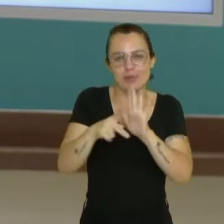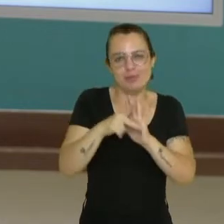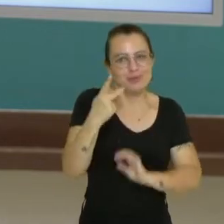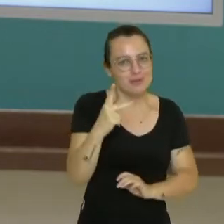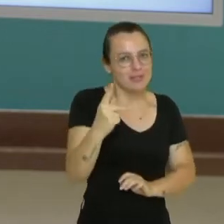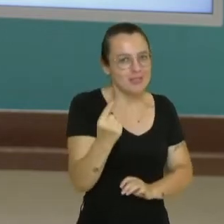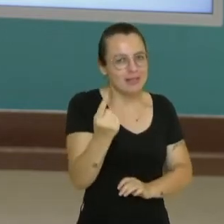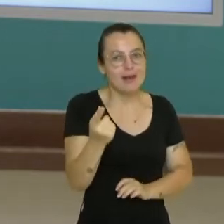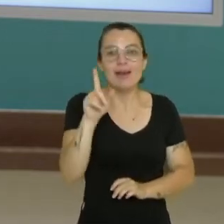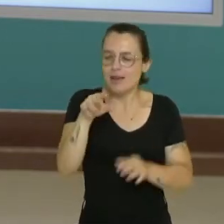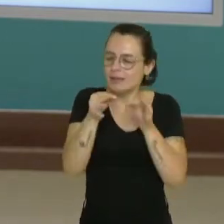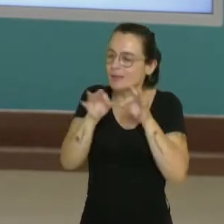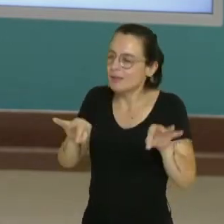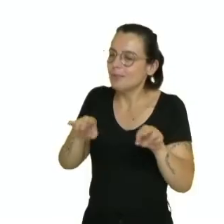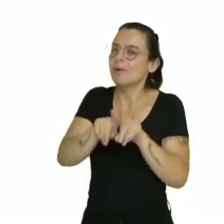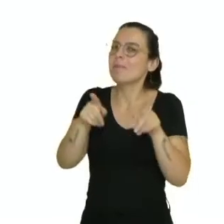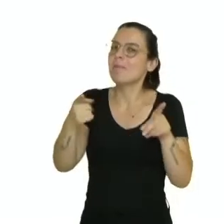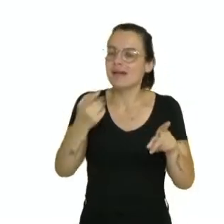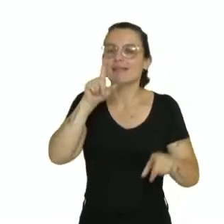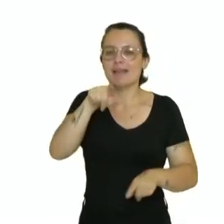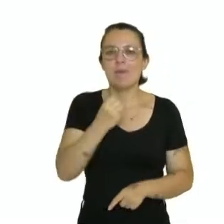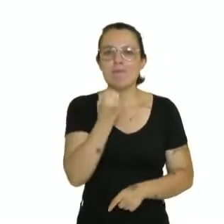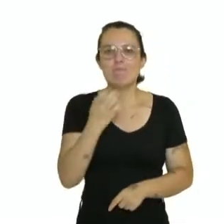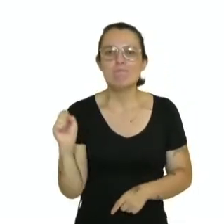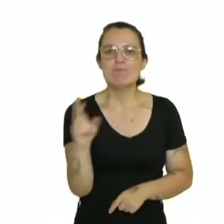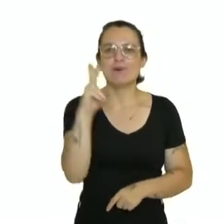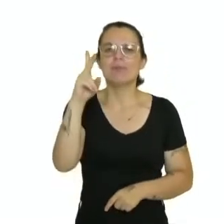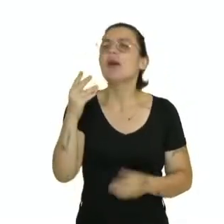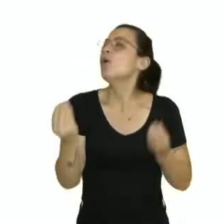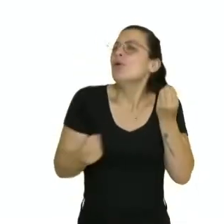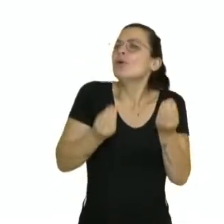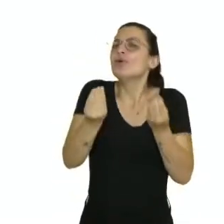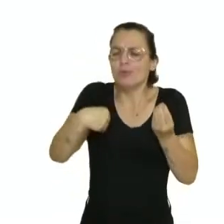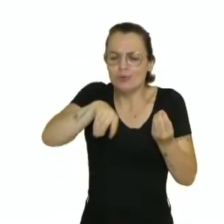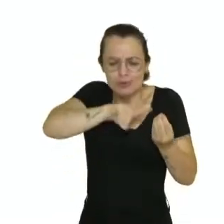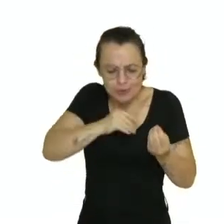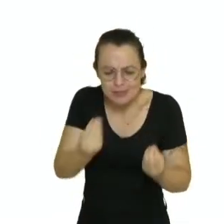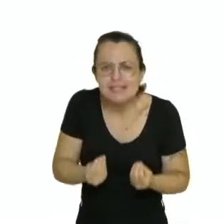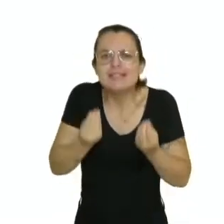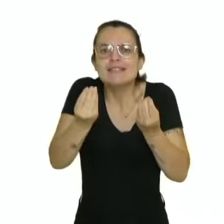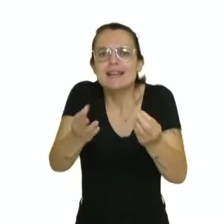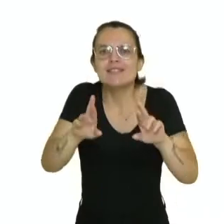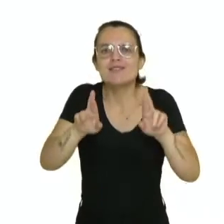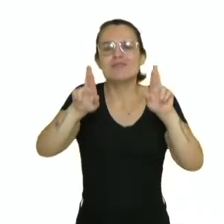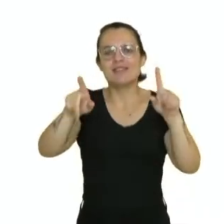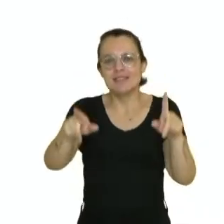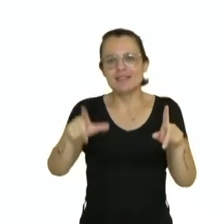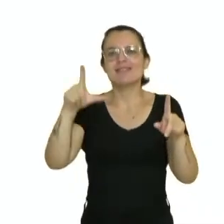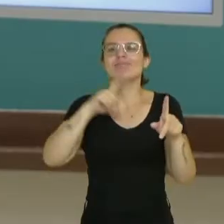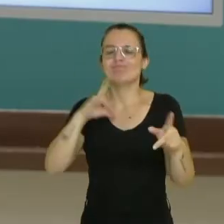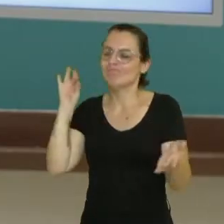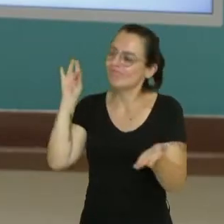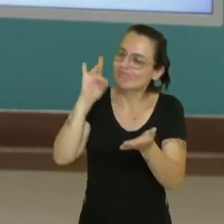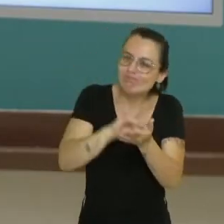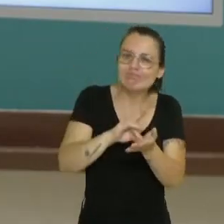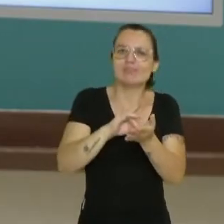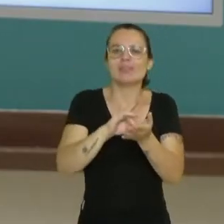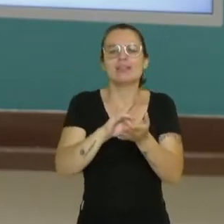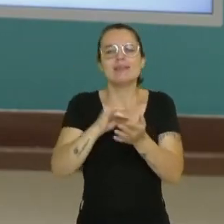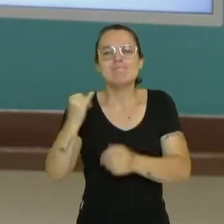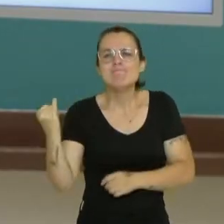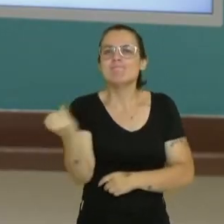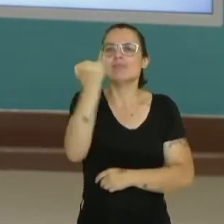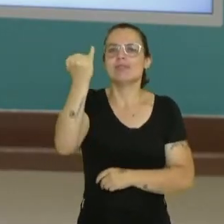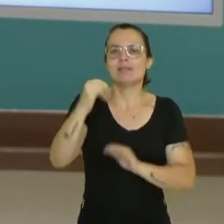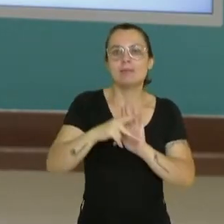mas muito eficaz. Como diferenciar as despesas que são consideradas essenciais de despesas que não